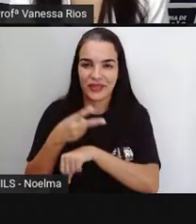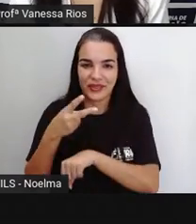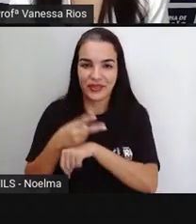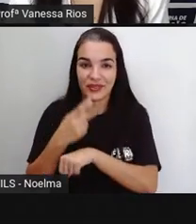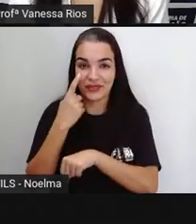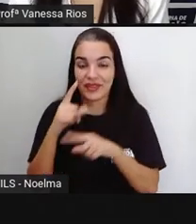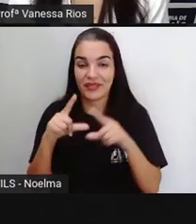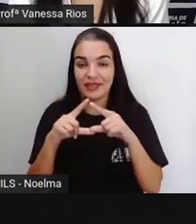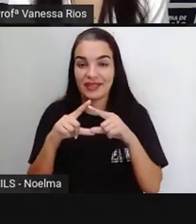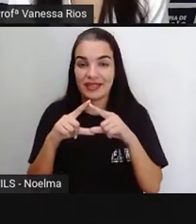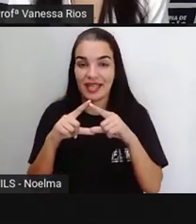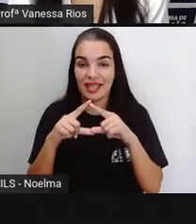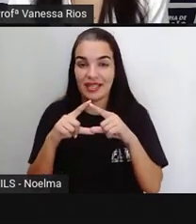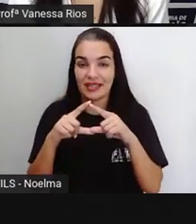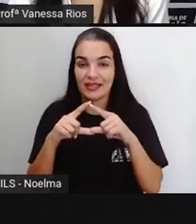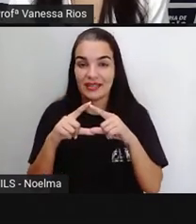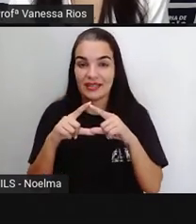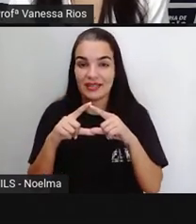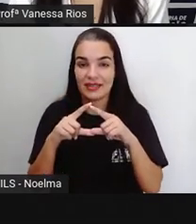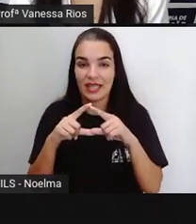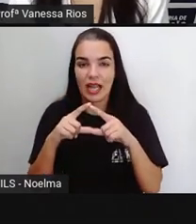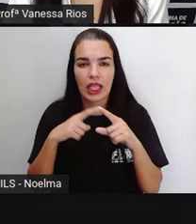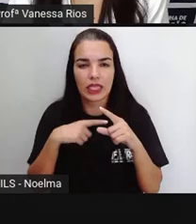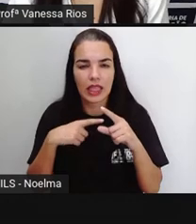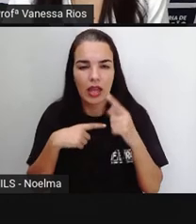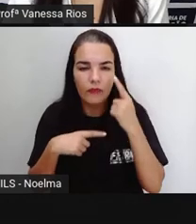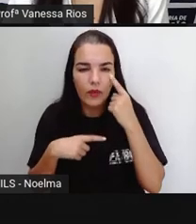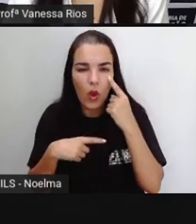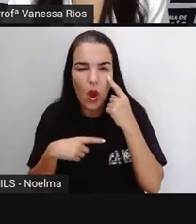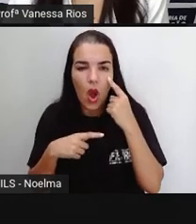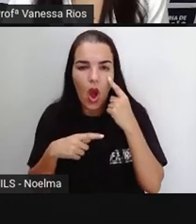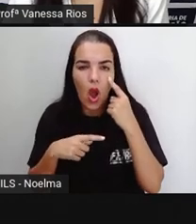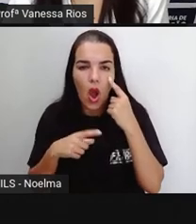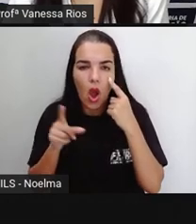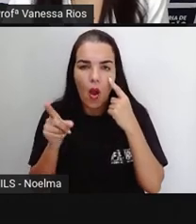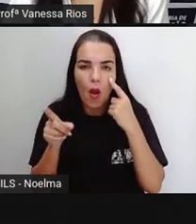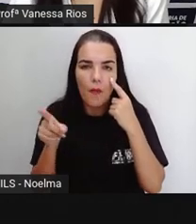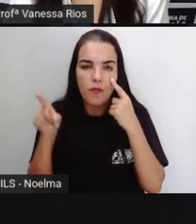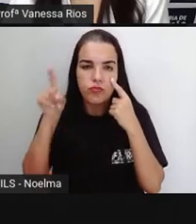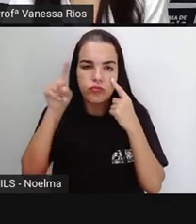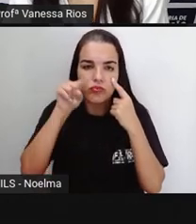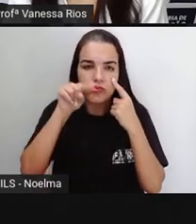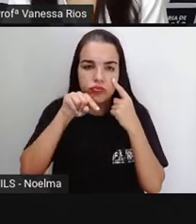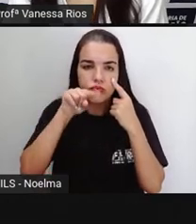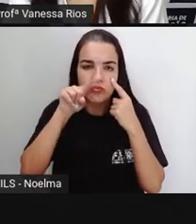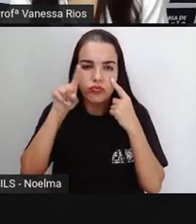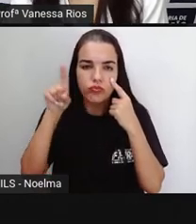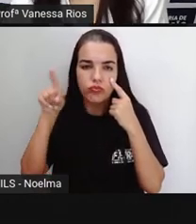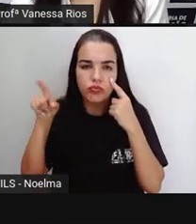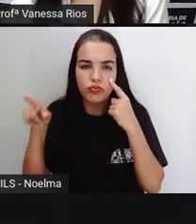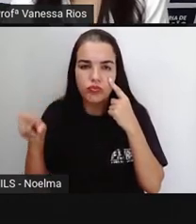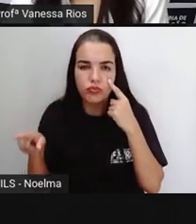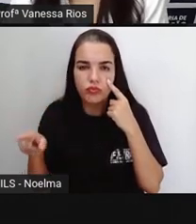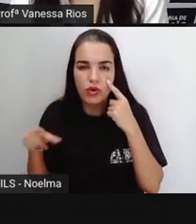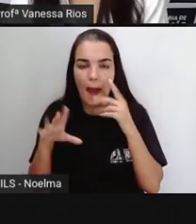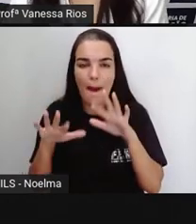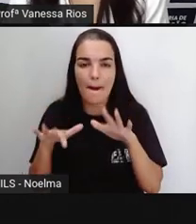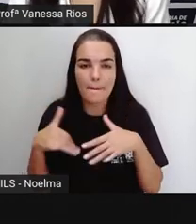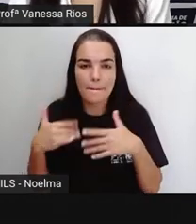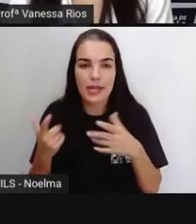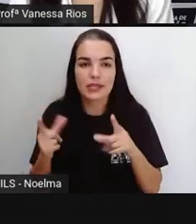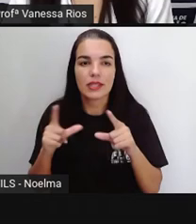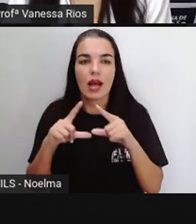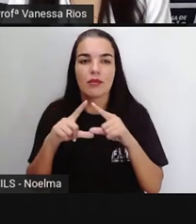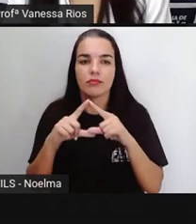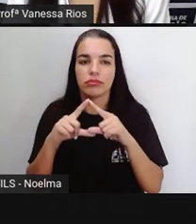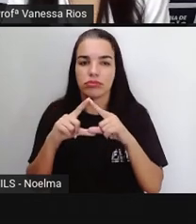do triângulo. Embora tenha aqui a base, né, seja arredondada, porque segue aí, né, o formato do círculo,